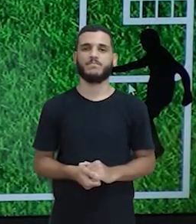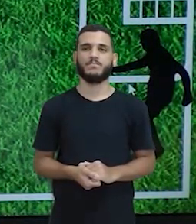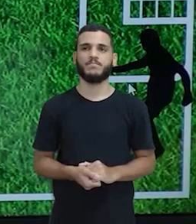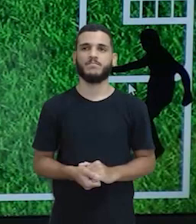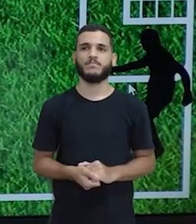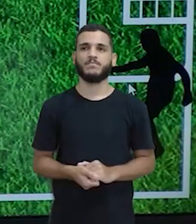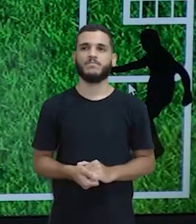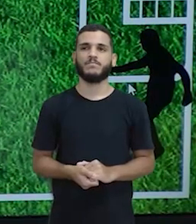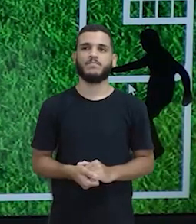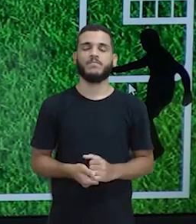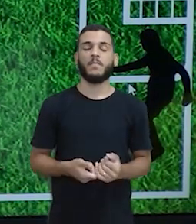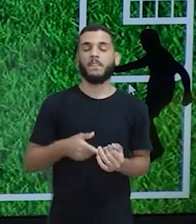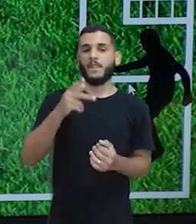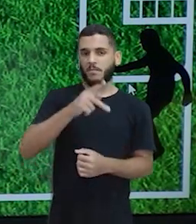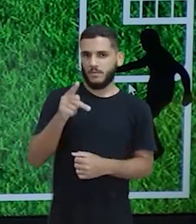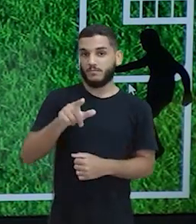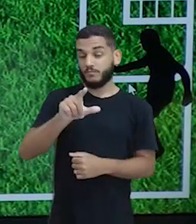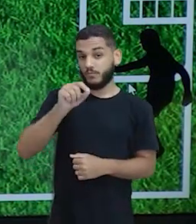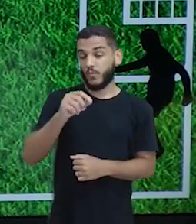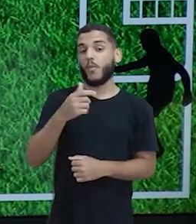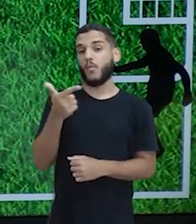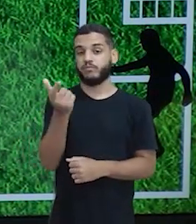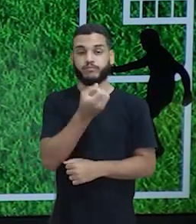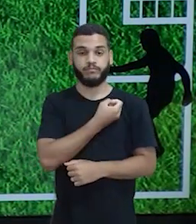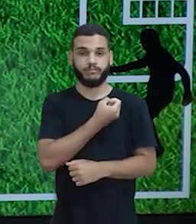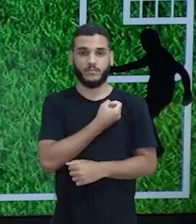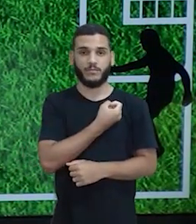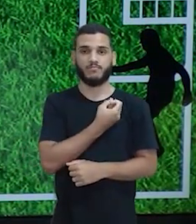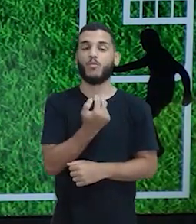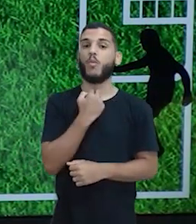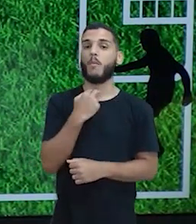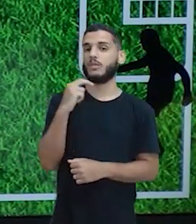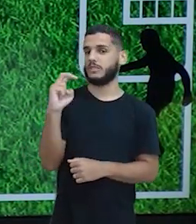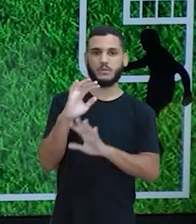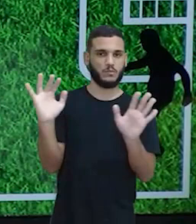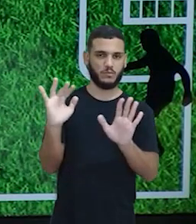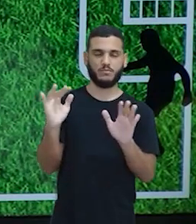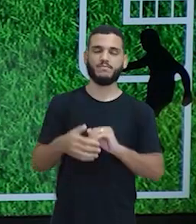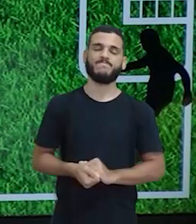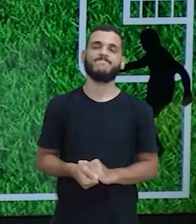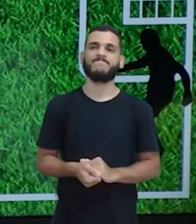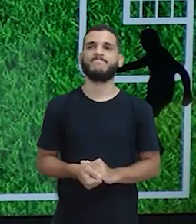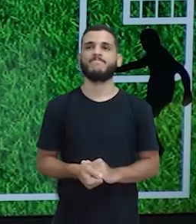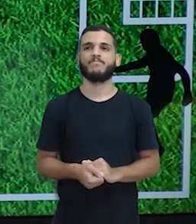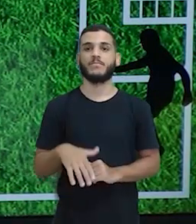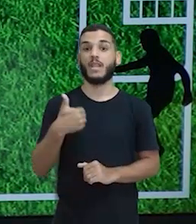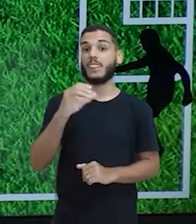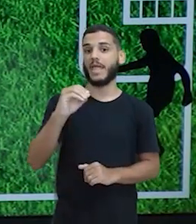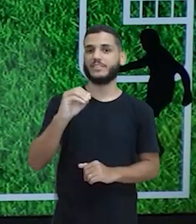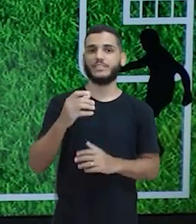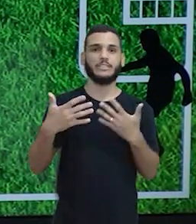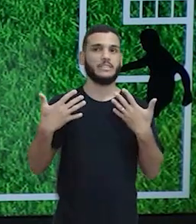a professora Marta escolher mais um número aí só não pode ser cinco Professor escolha um número 10